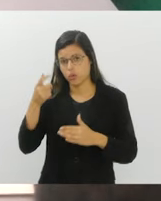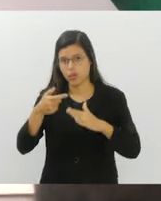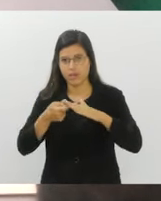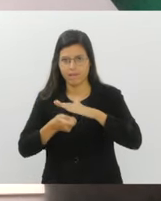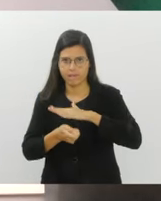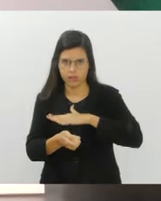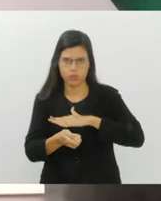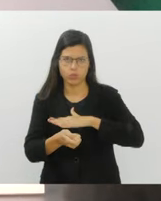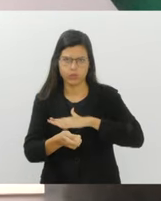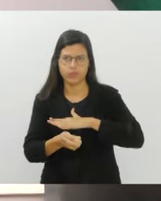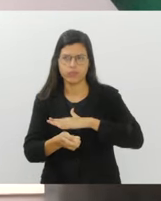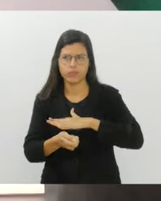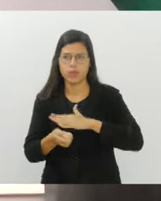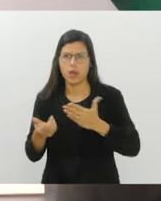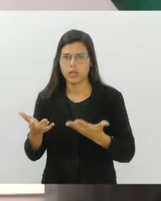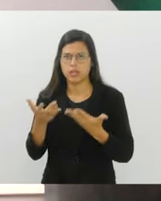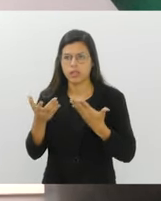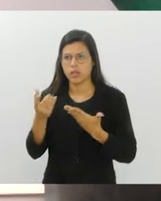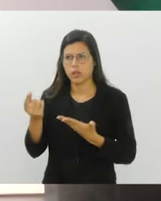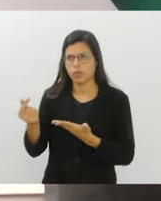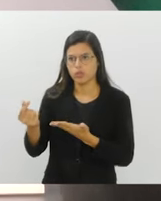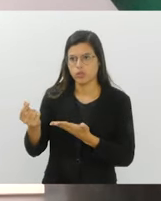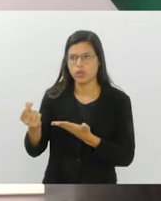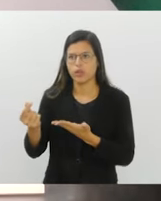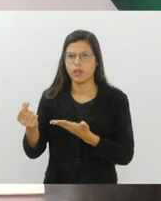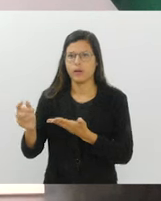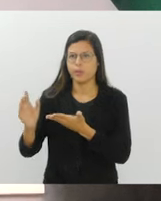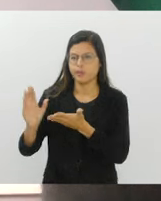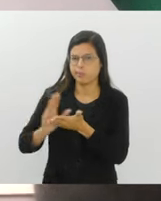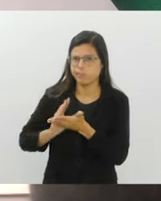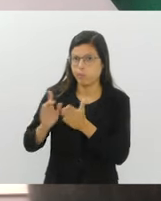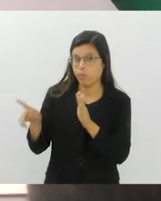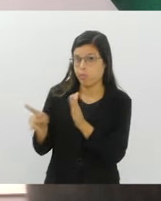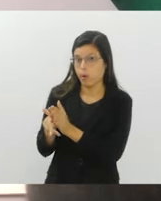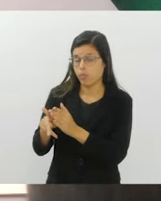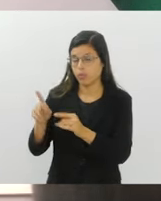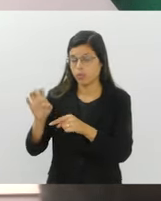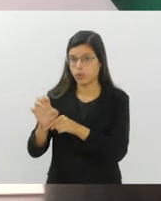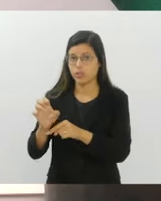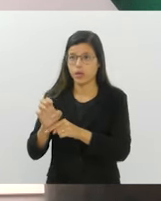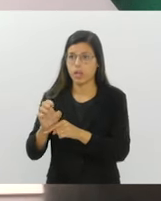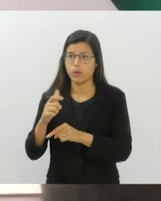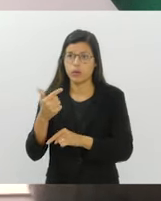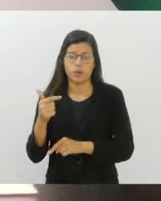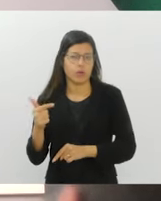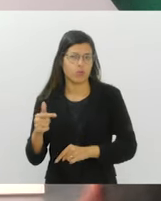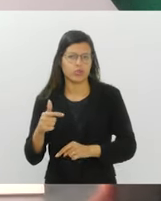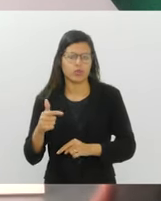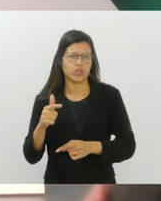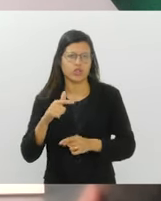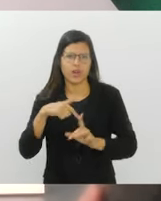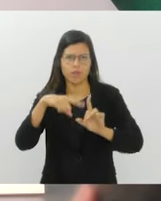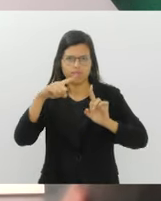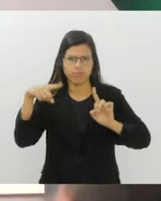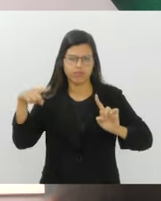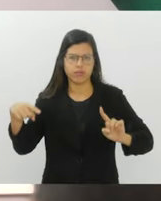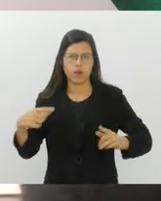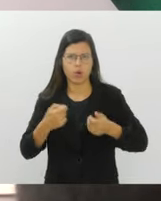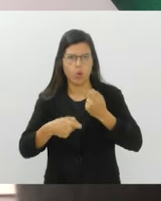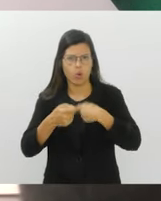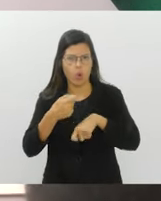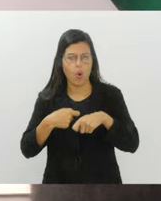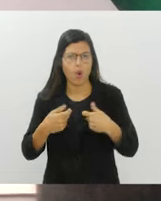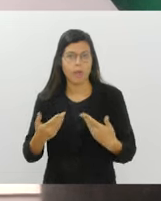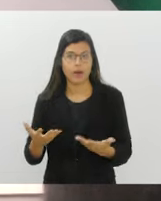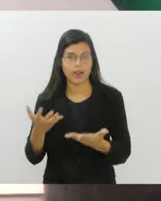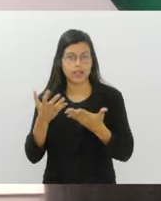Eles queriam o dinheiro, o recurso do Estado, sem índices econômicos, índices financeiros, índices de performance.